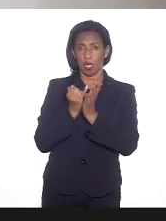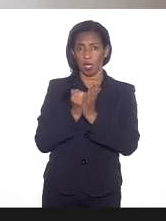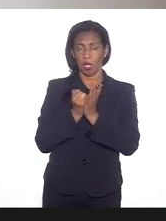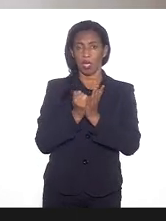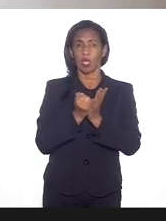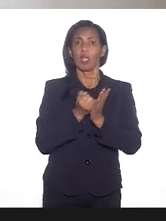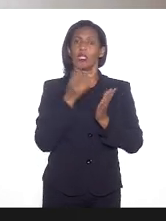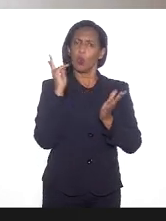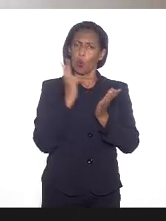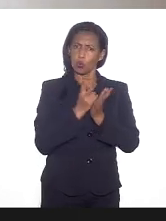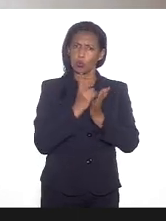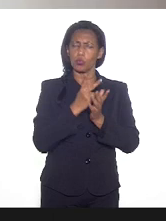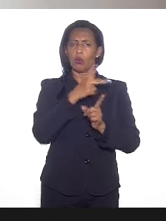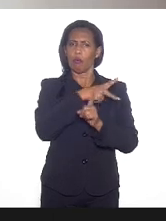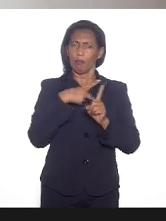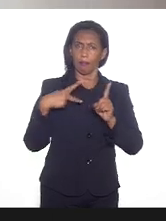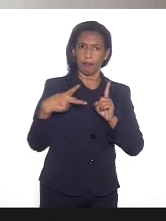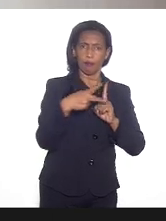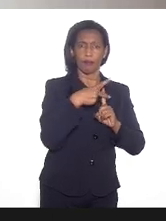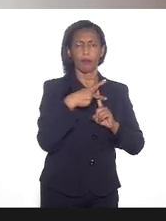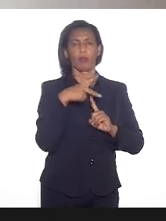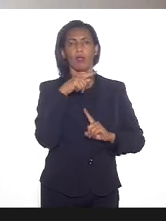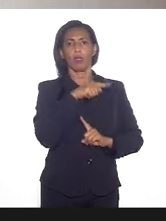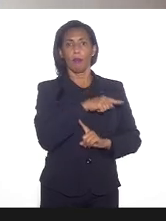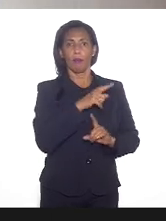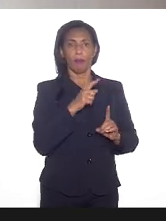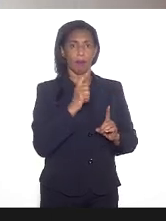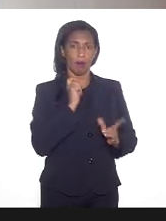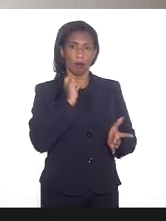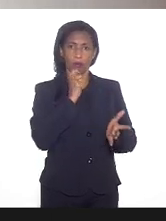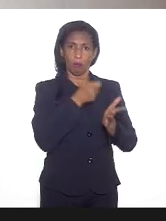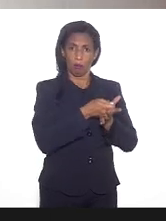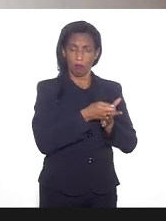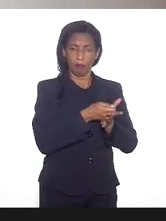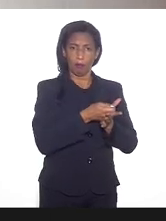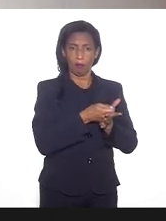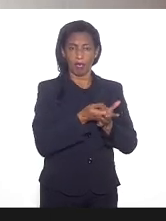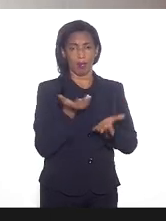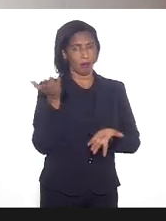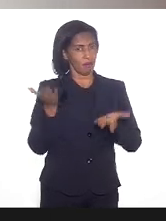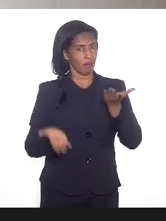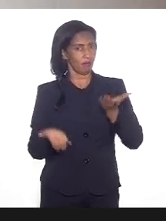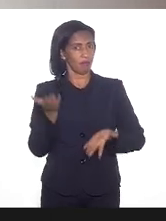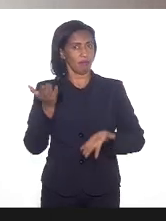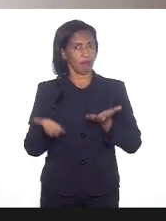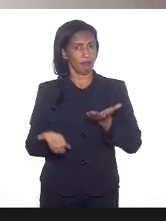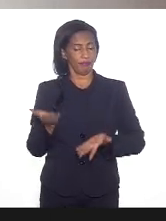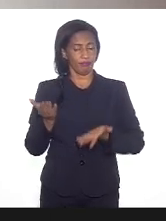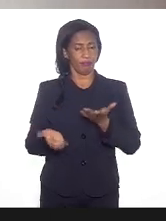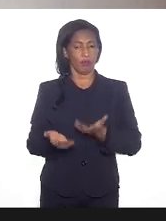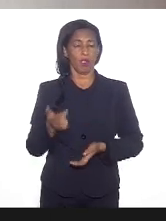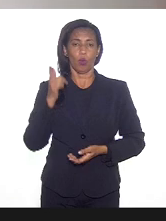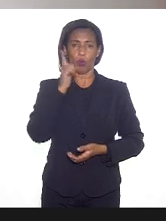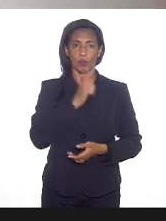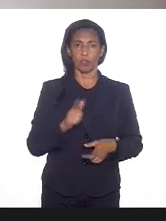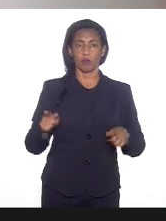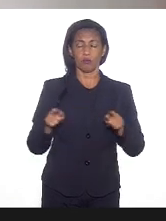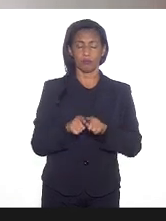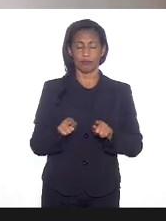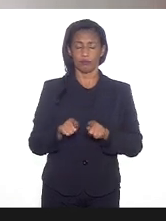Previdência e continuam estando justamente para sanar esse desequilíbrio estrutural. A gente conseguiu,